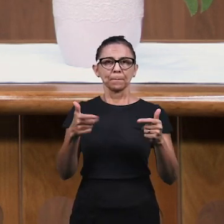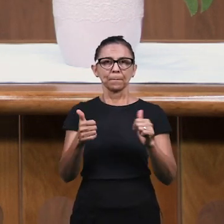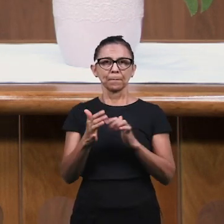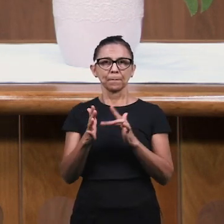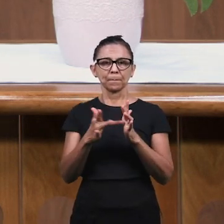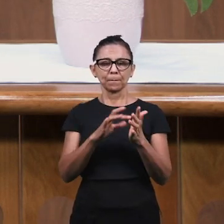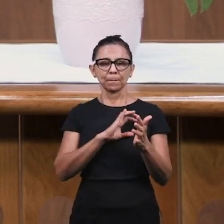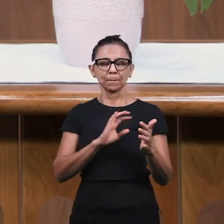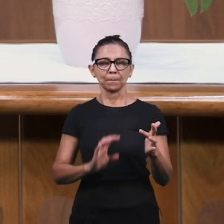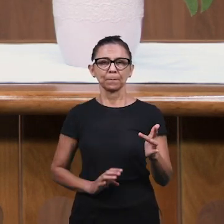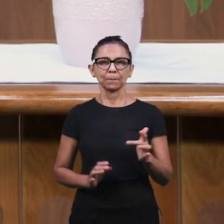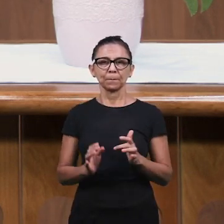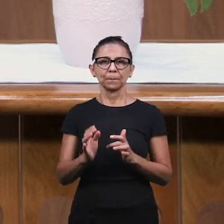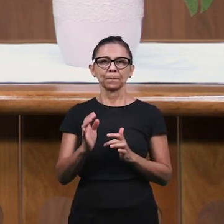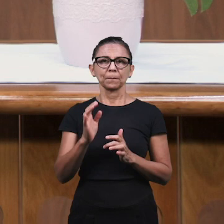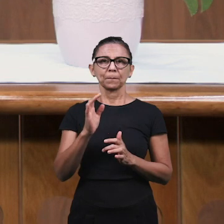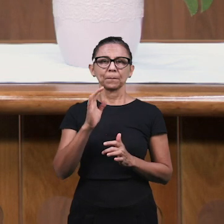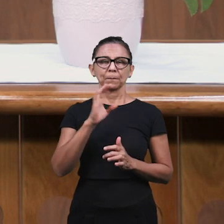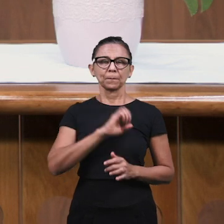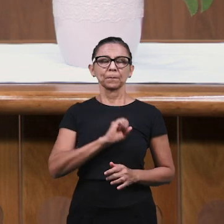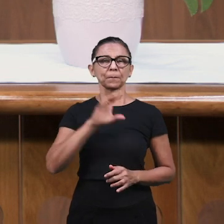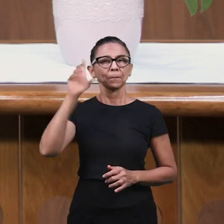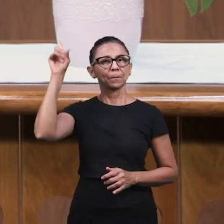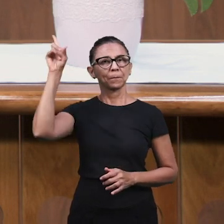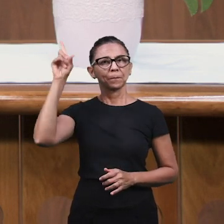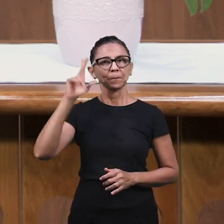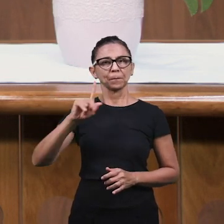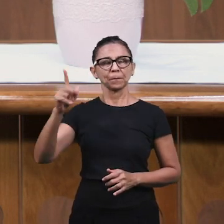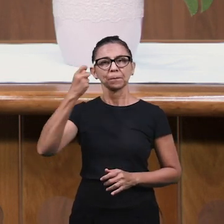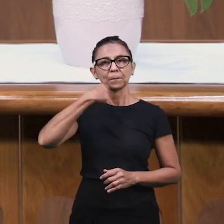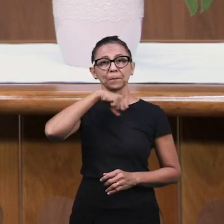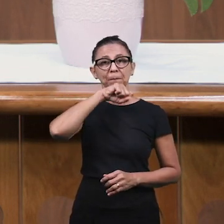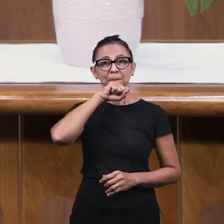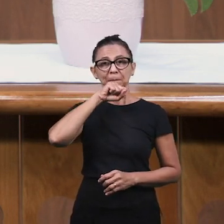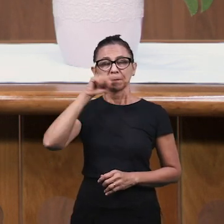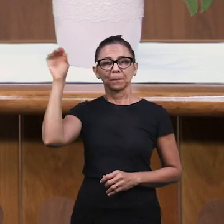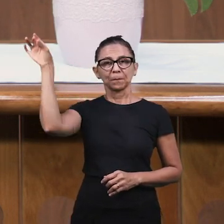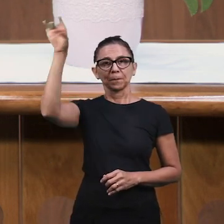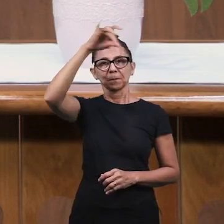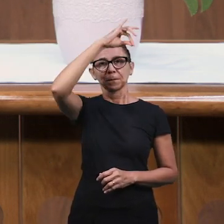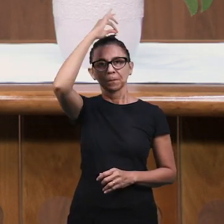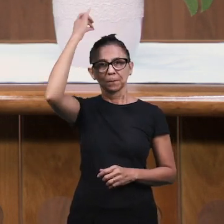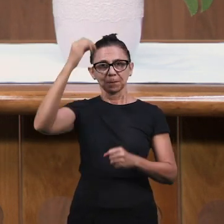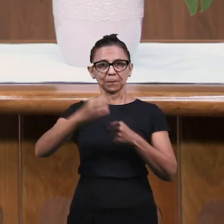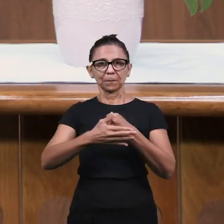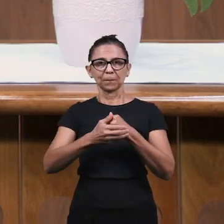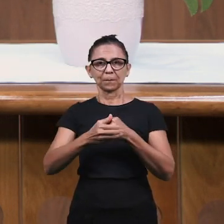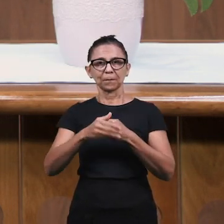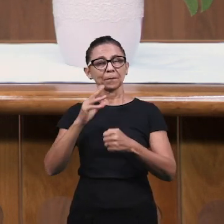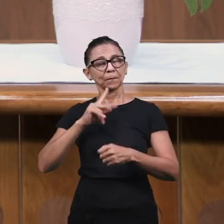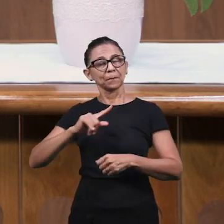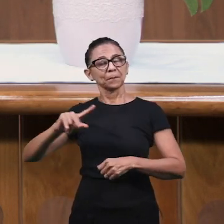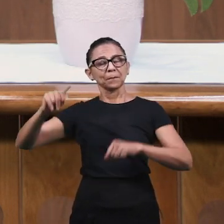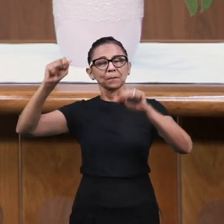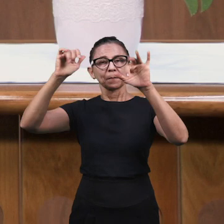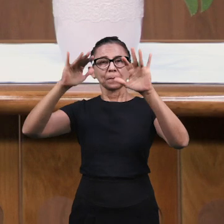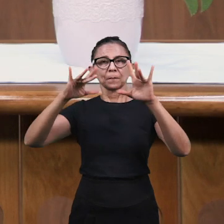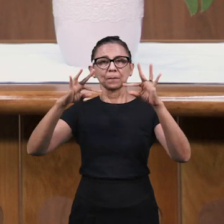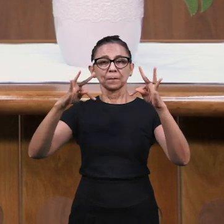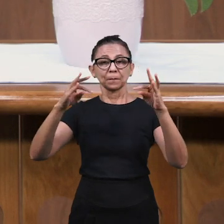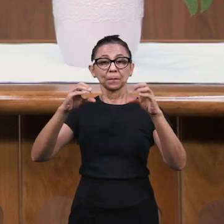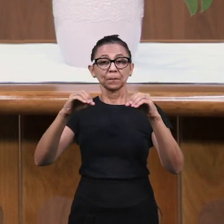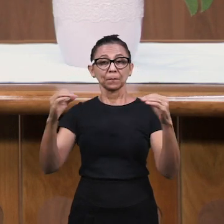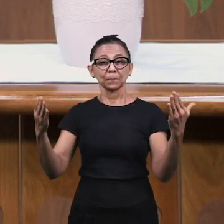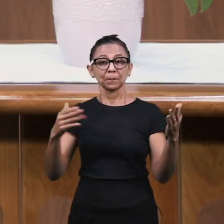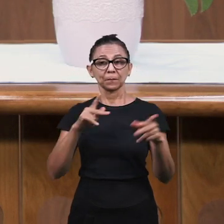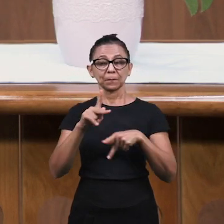do Senhor e Salvador Jesus Cristo, o amor de Deus, o nosso eterno Pai, as doces, santas e ternas consolações do Espírito Santo